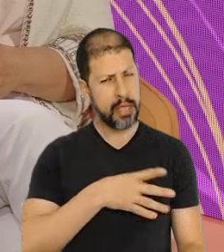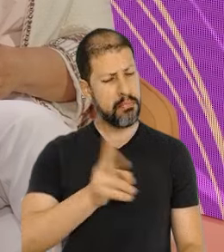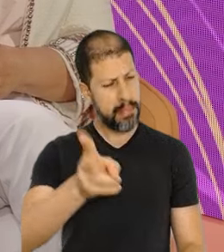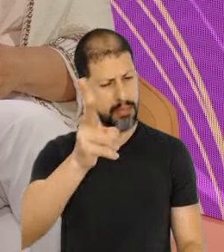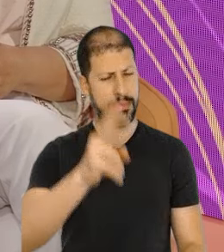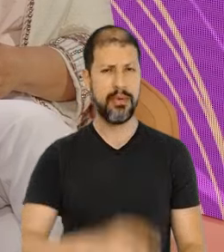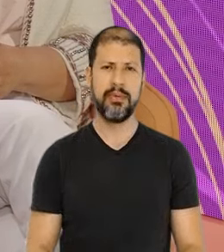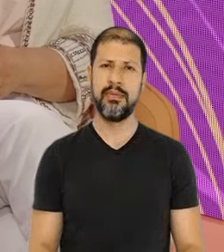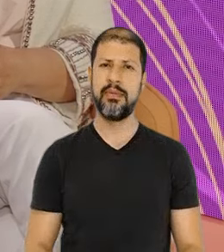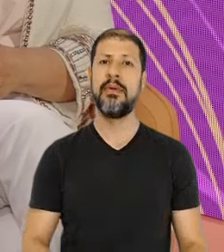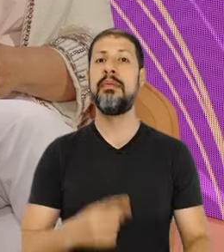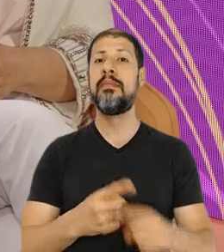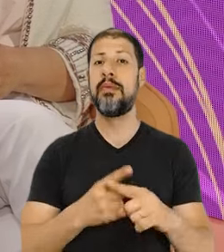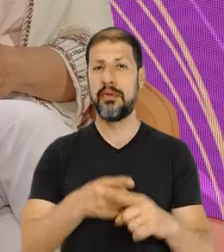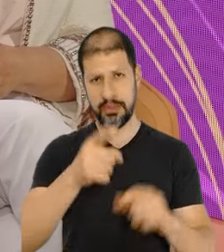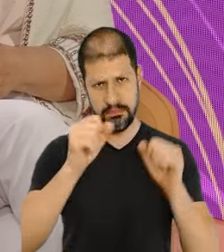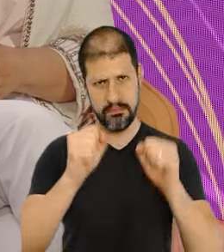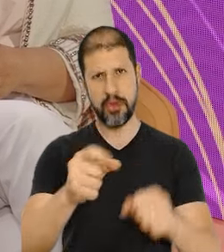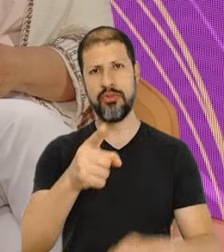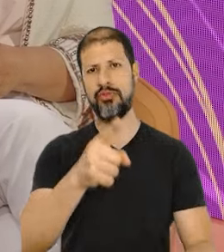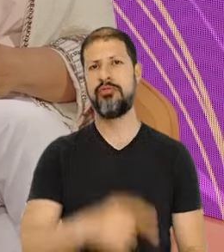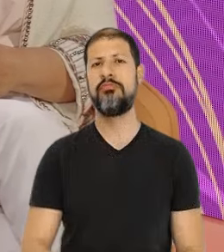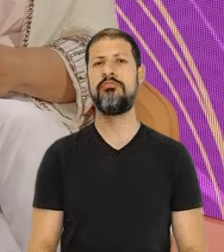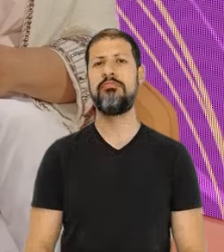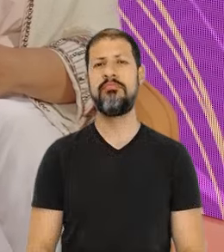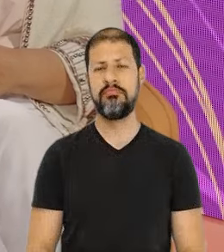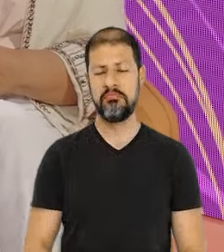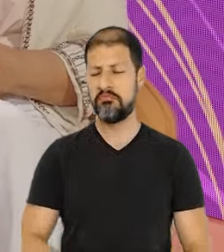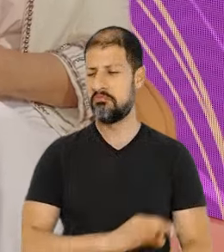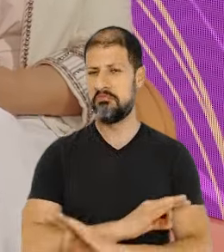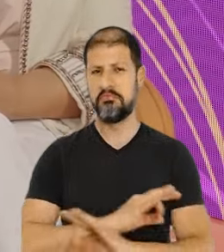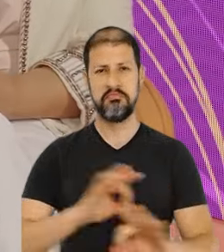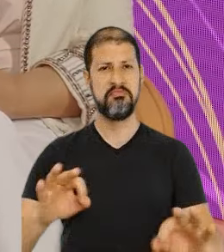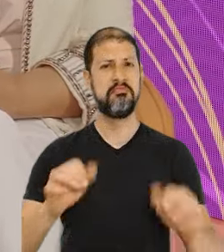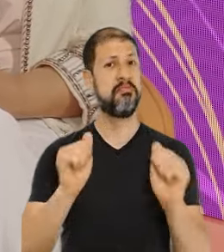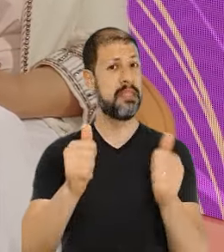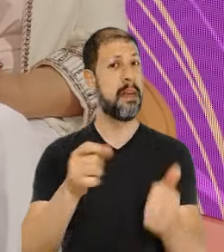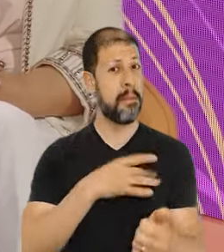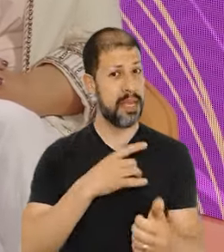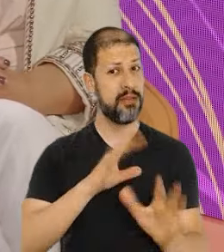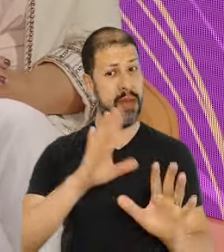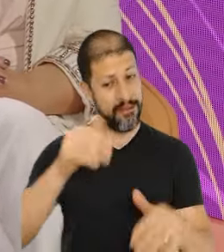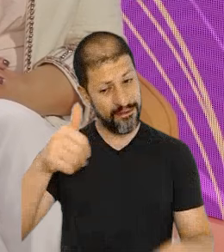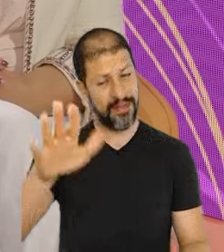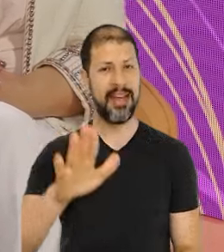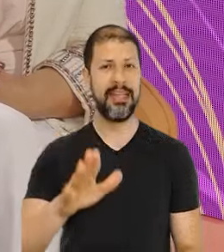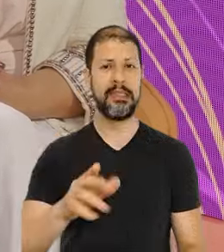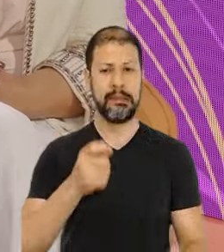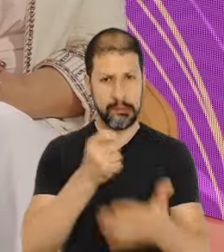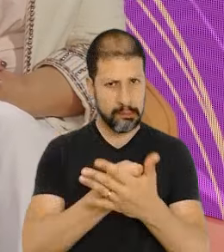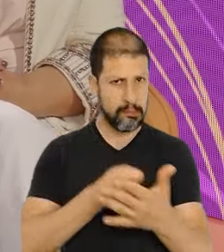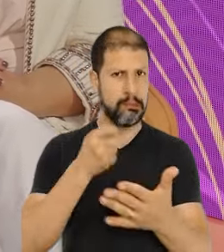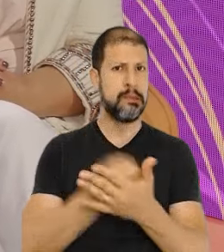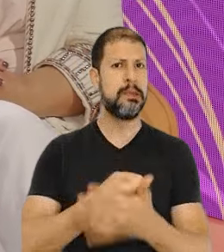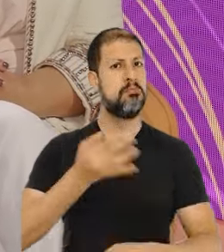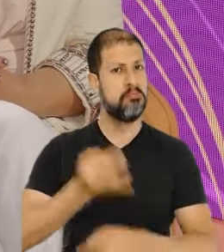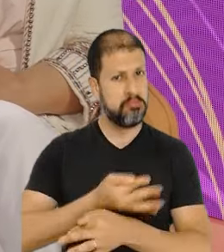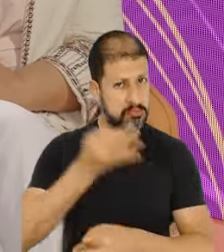mesmo porque você pode você é capaz dá medo mas vai e persistência